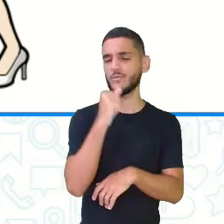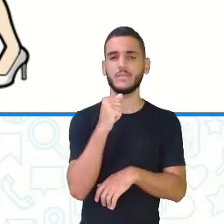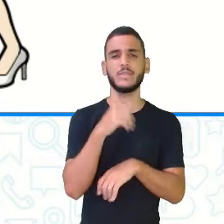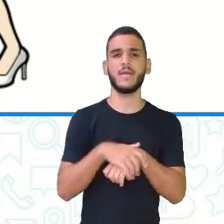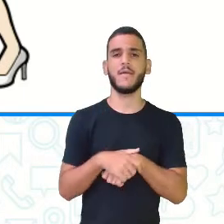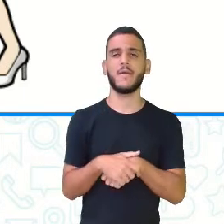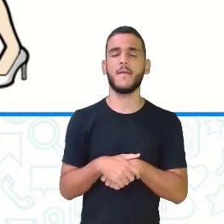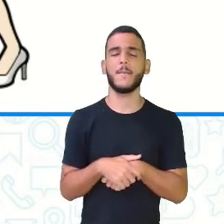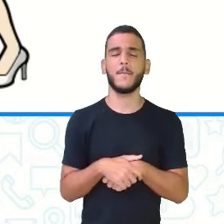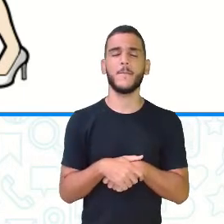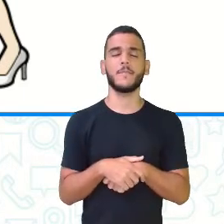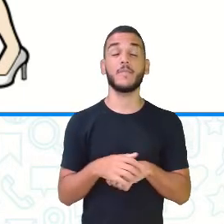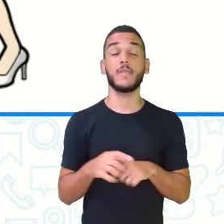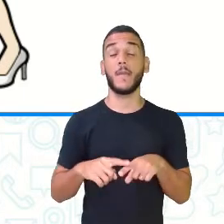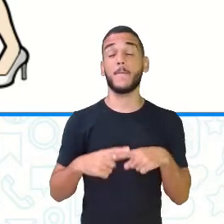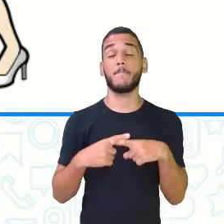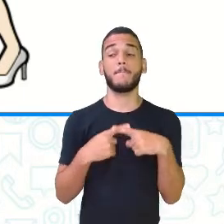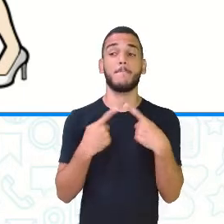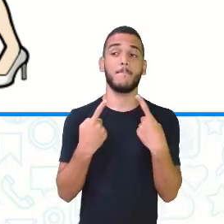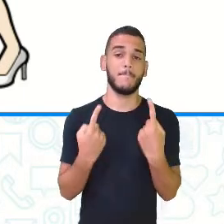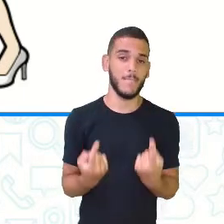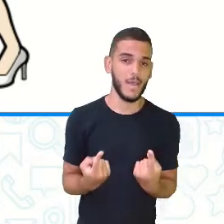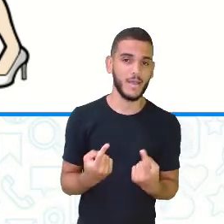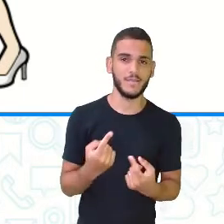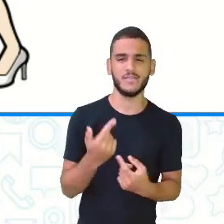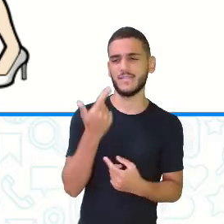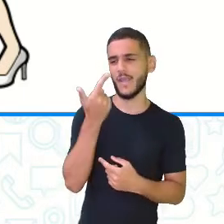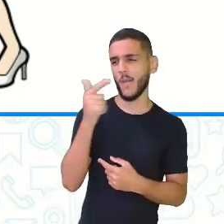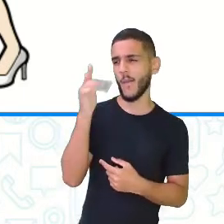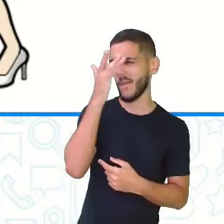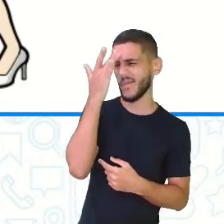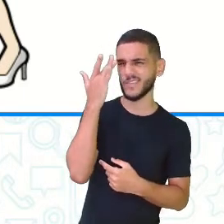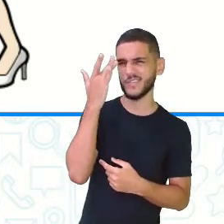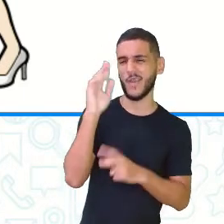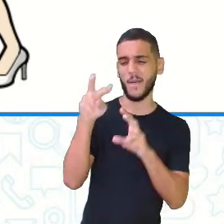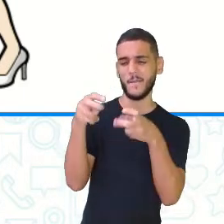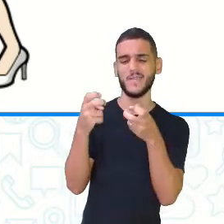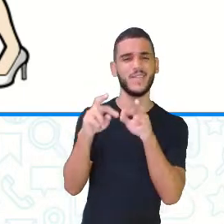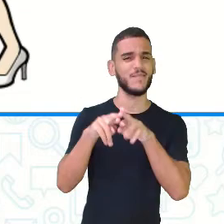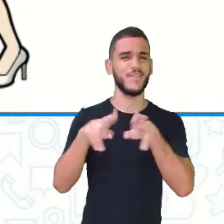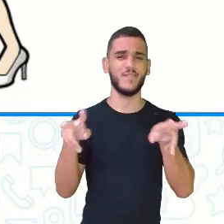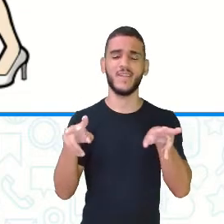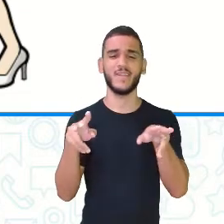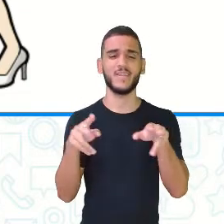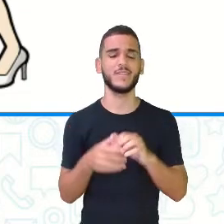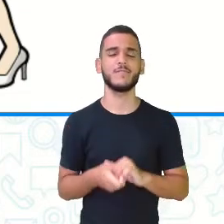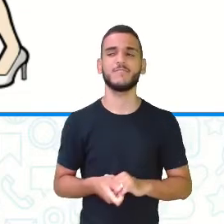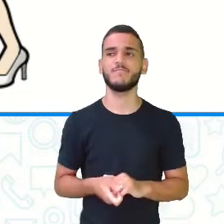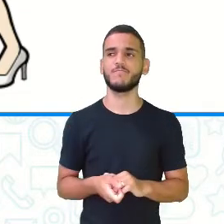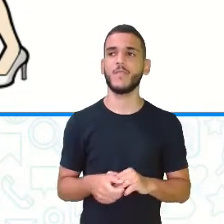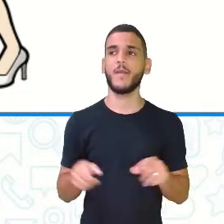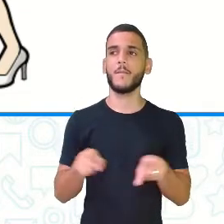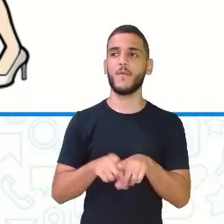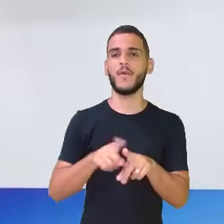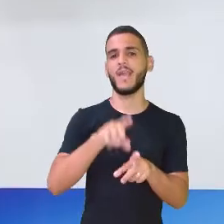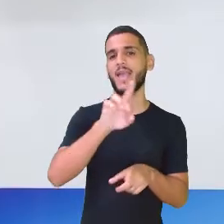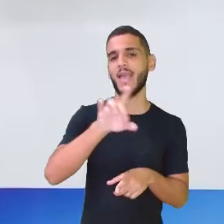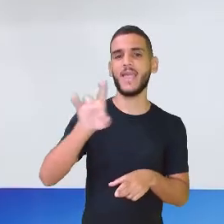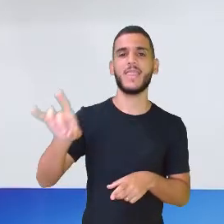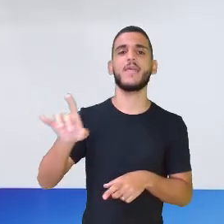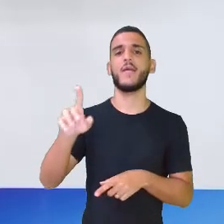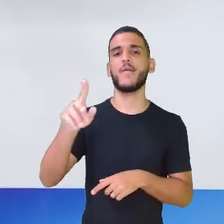praia bonita, não pode gostar. Ih, não gostei dessa praia não. Varia de um gosto para o outro, varia de gosto pessoal de uma pessoa para